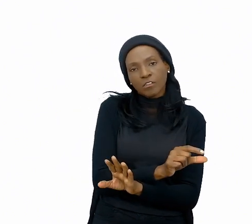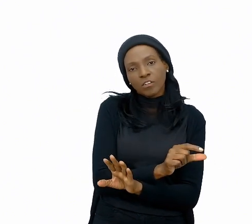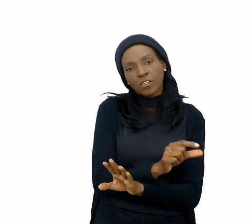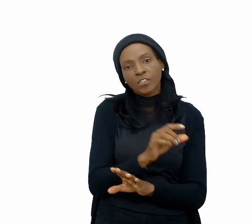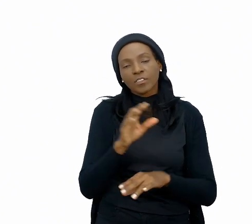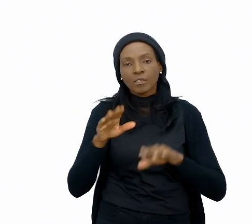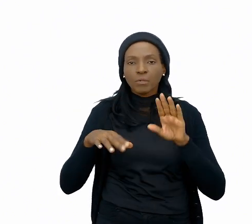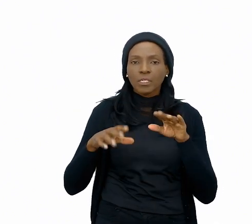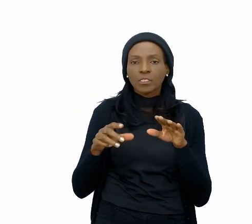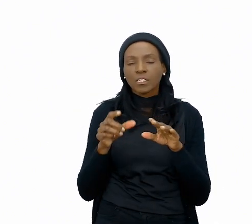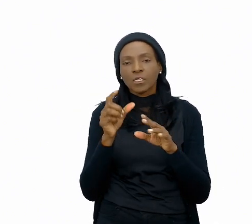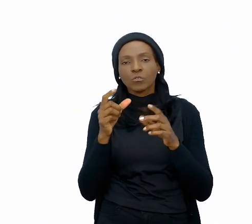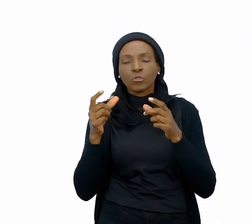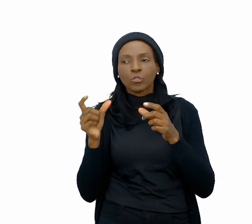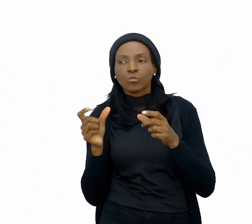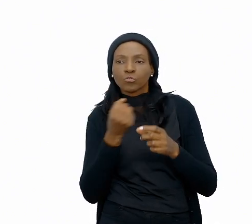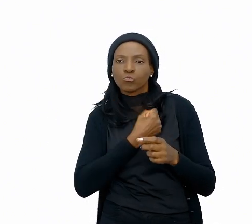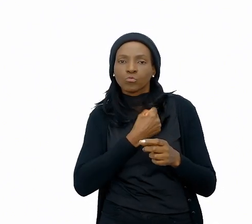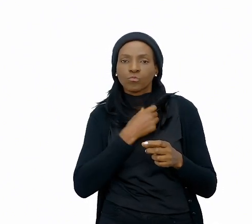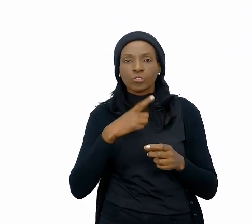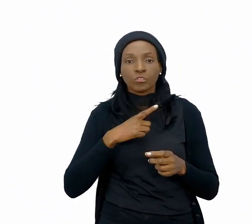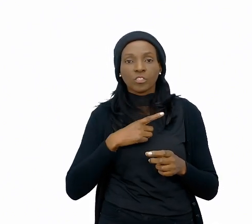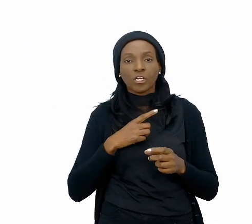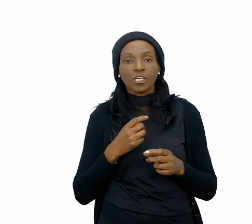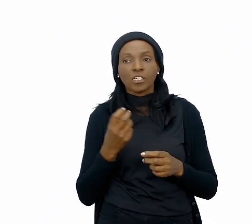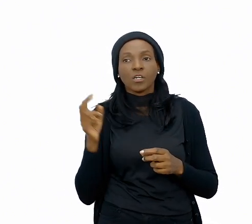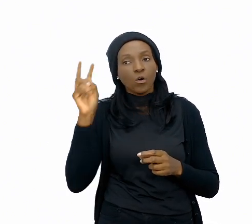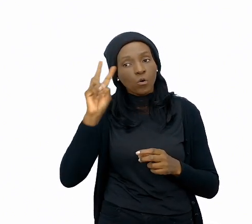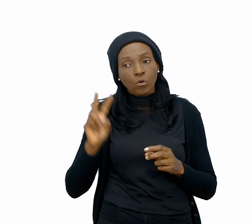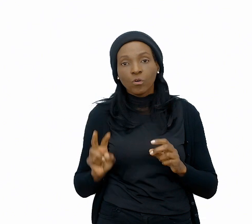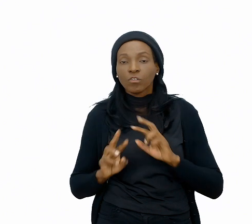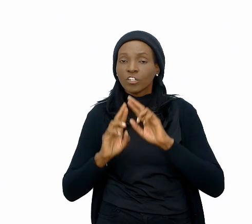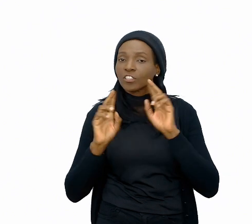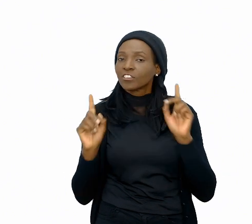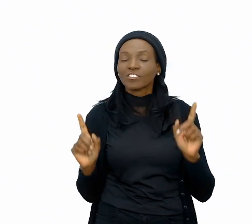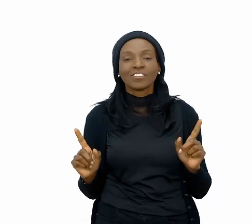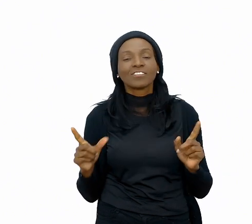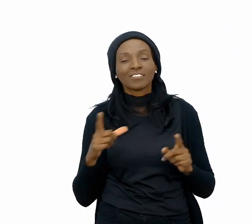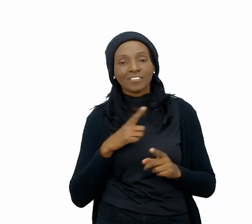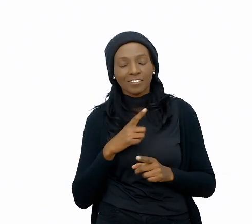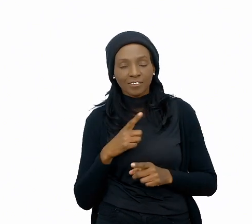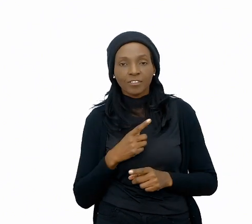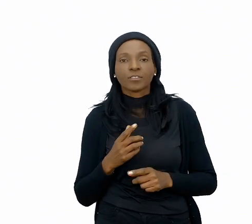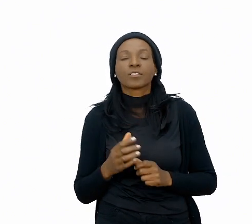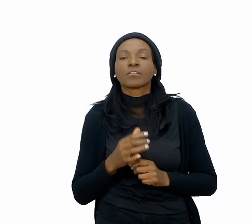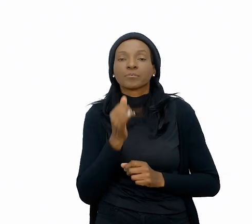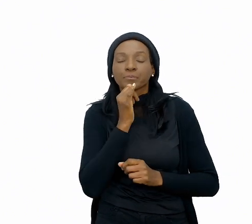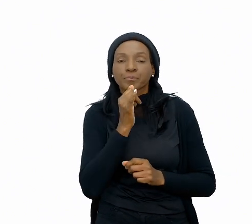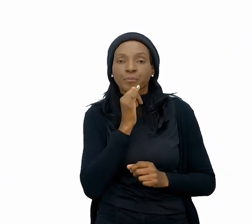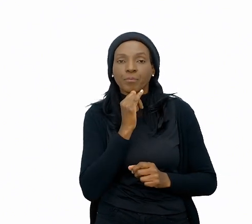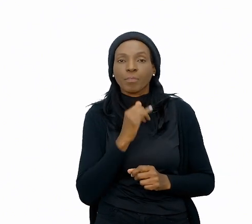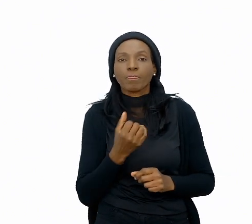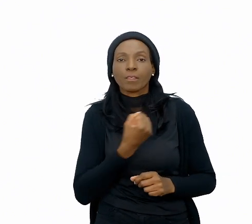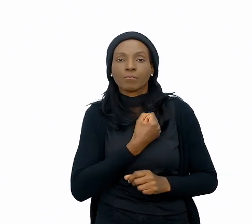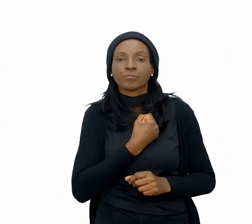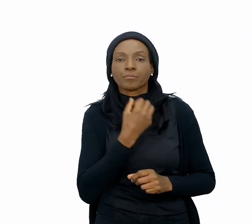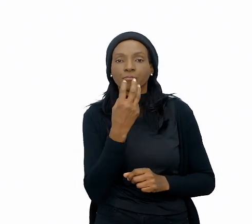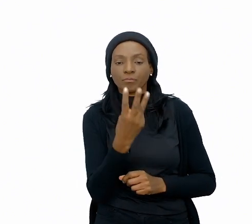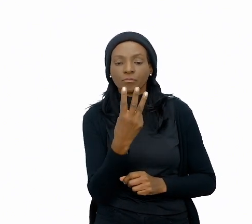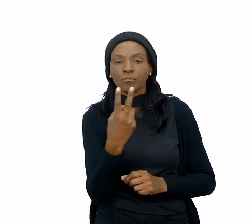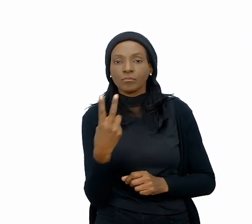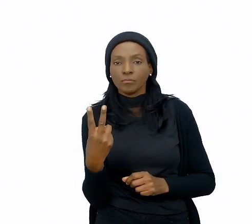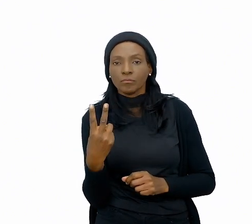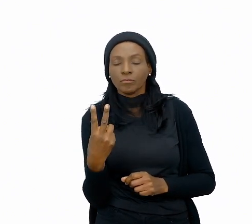que o algarismo ocupa dentro do número, ele vai representar um valor diferente. Por exemplo, o número